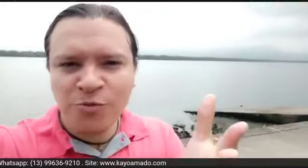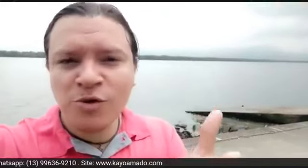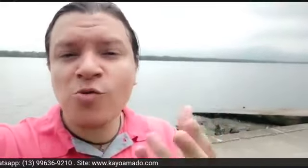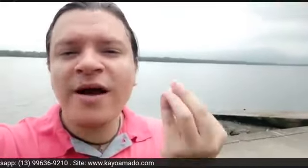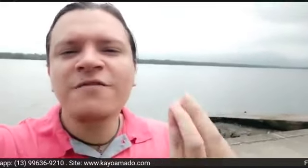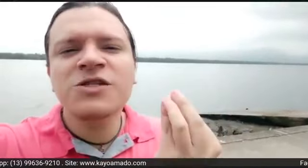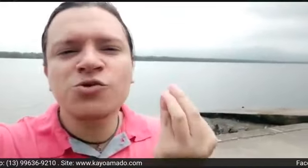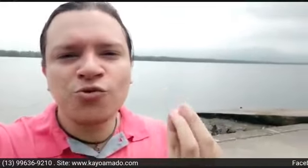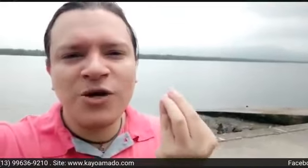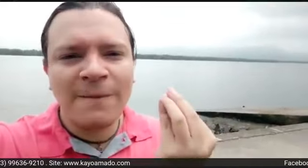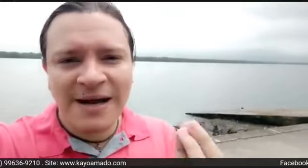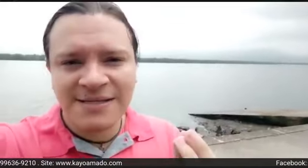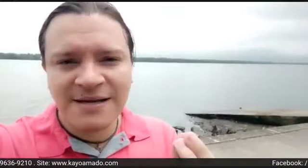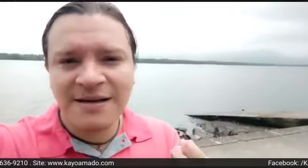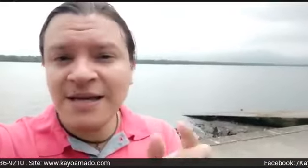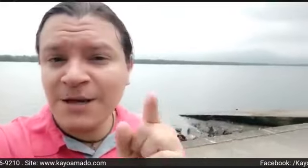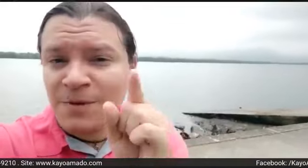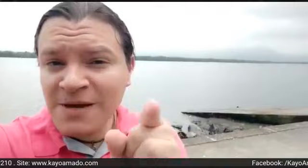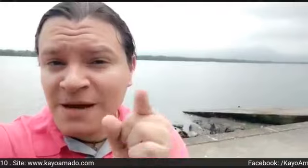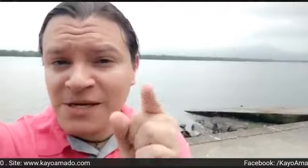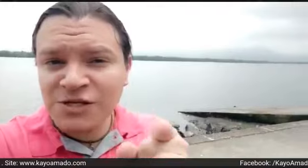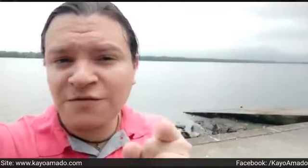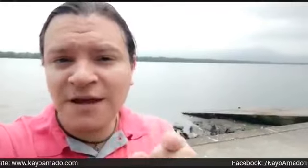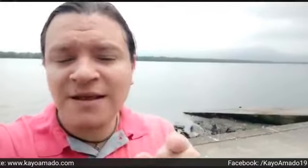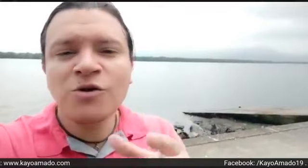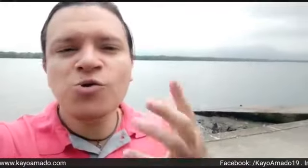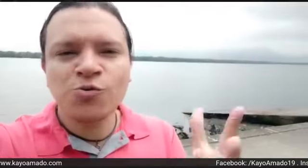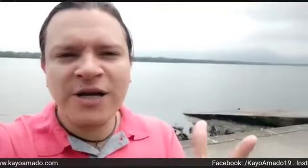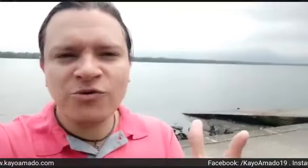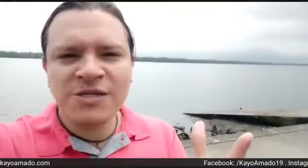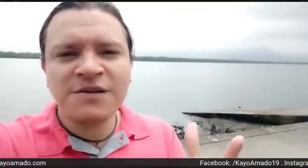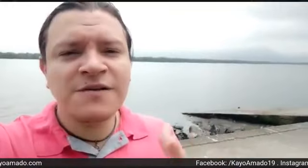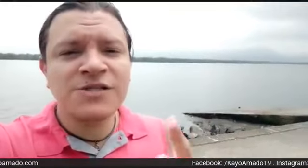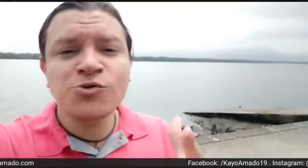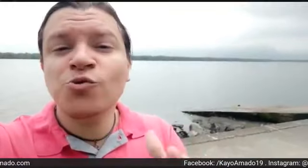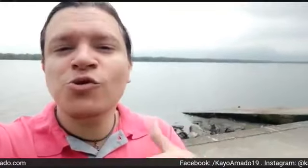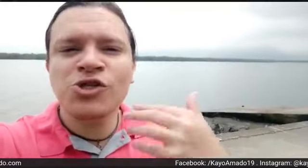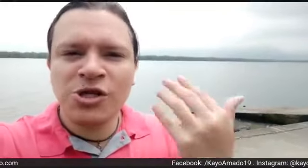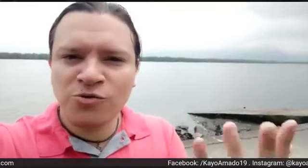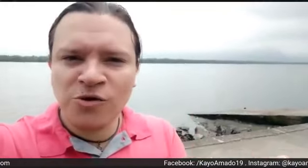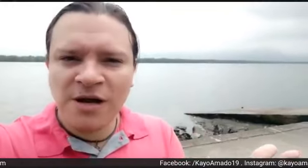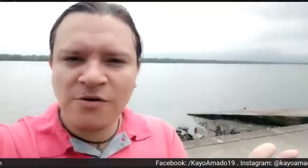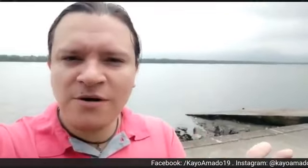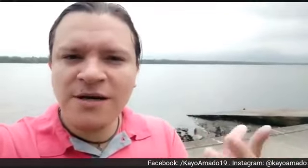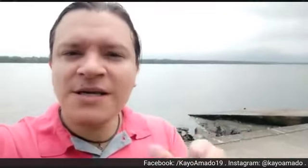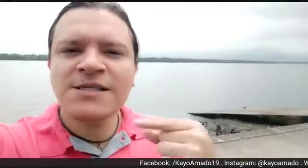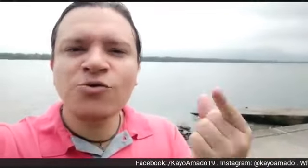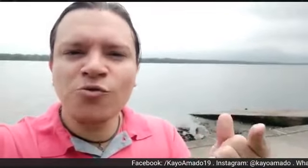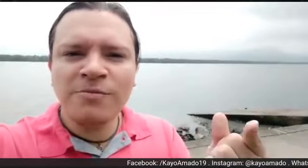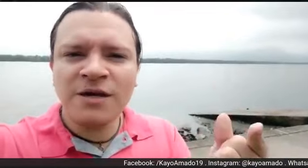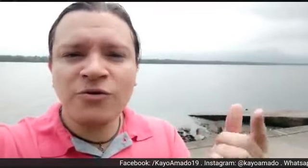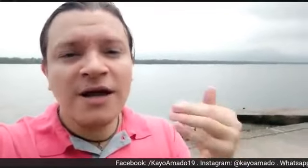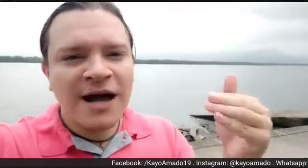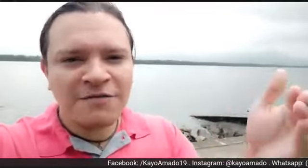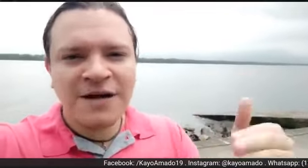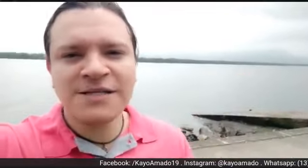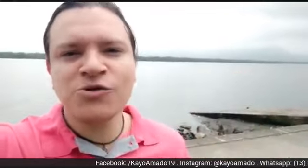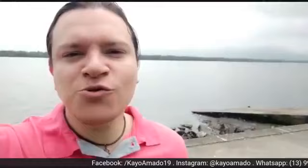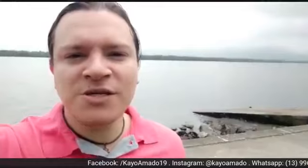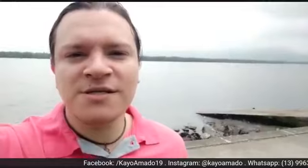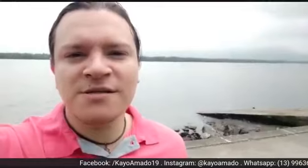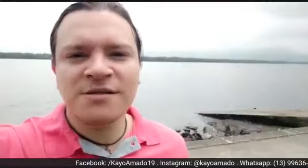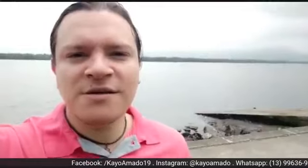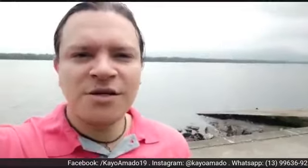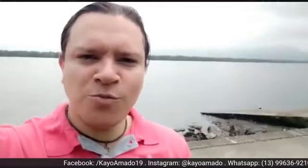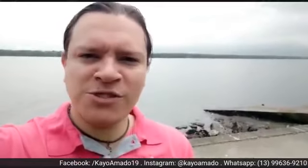poder público com a infraestrutura básica, que primeiramente afeta os moradores que fazem uso cotidiano do local, e em segundo momento afasta